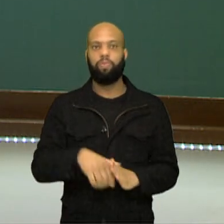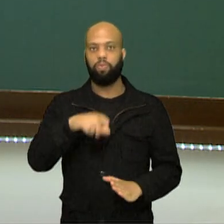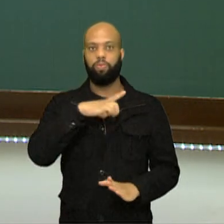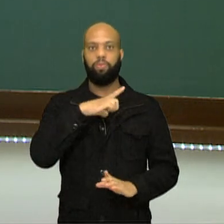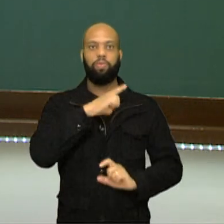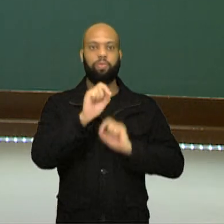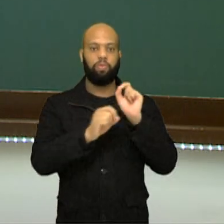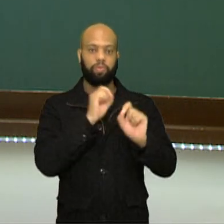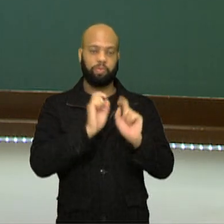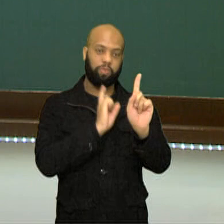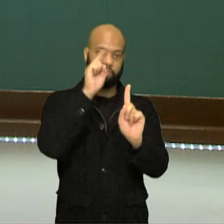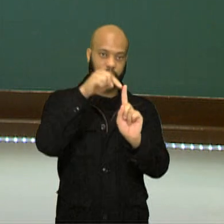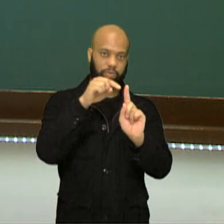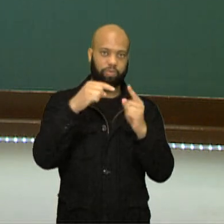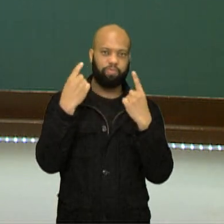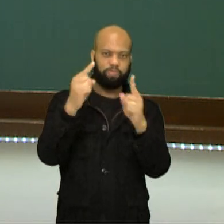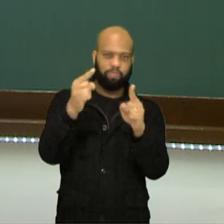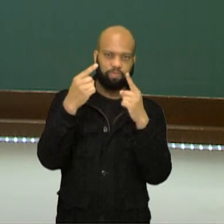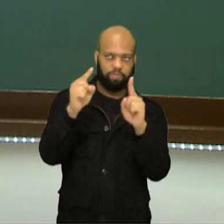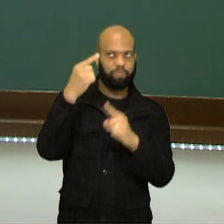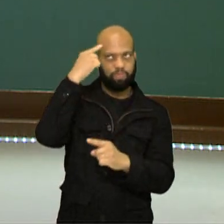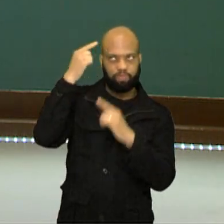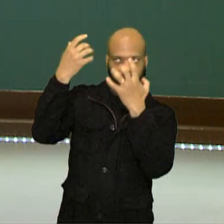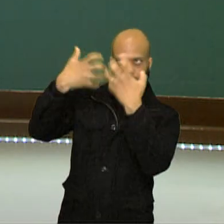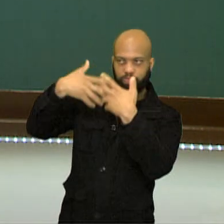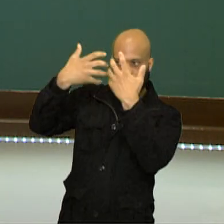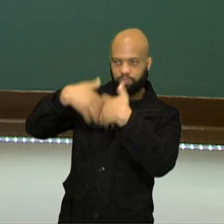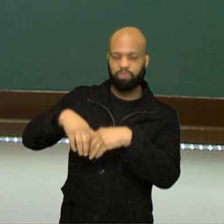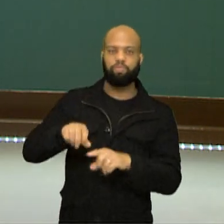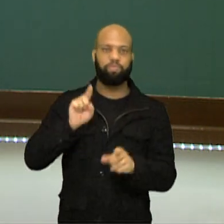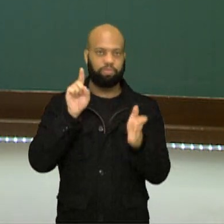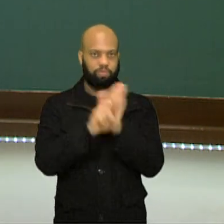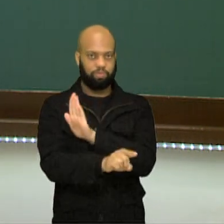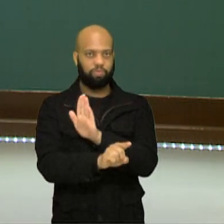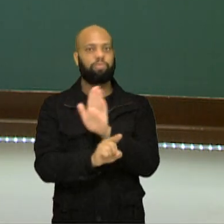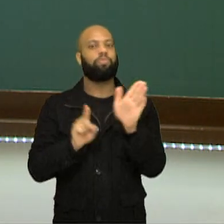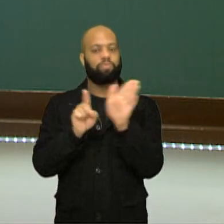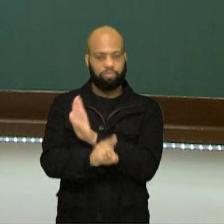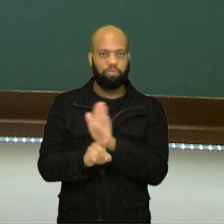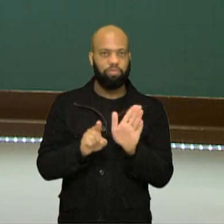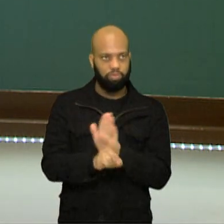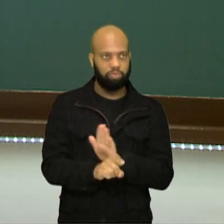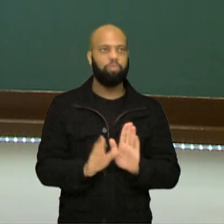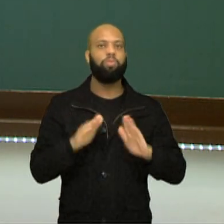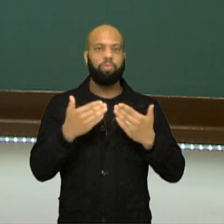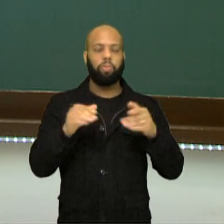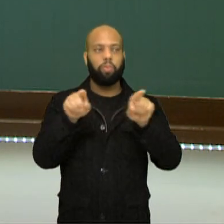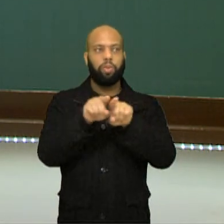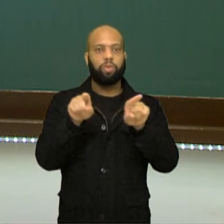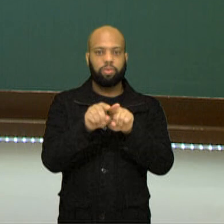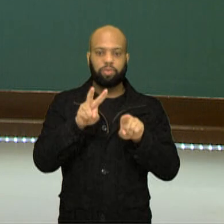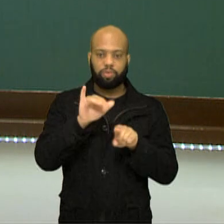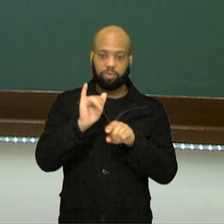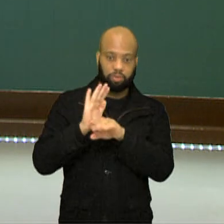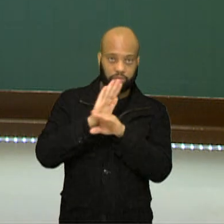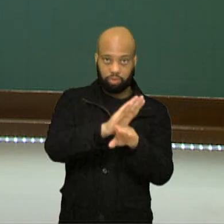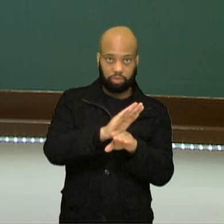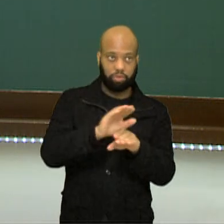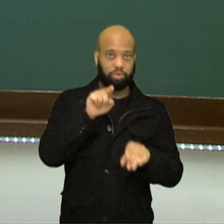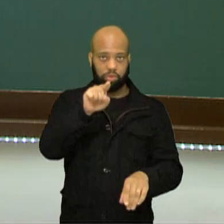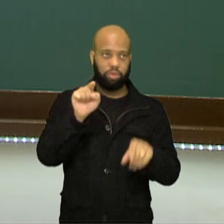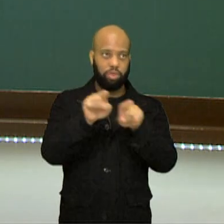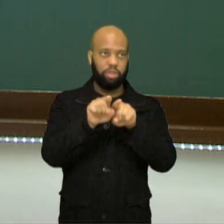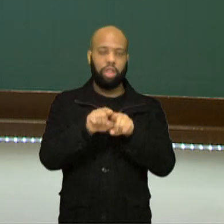o propósito de provocar o movimento do pensamento, são perguntas retóricas, né? E também ajudarem vocês aí